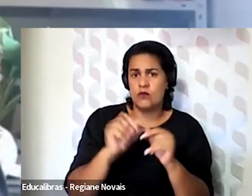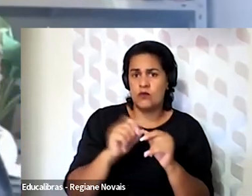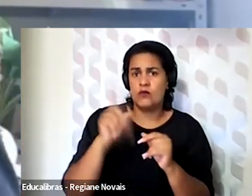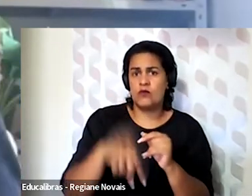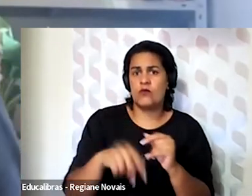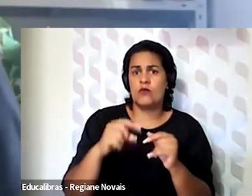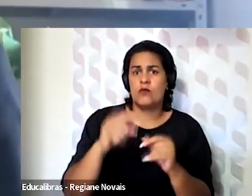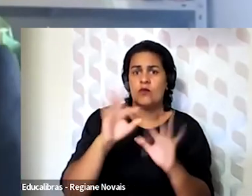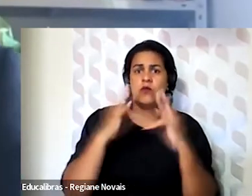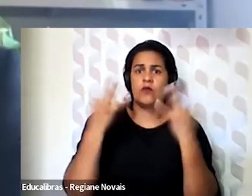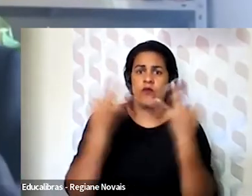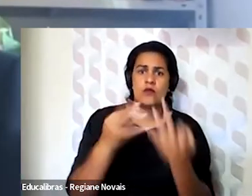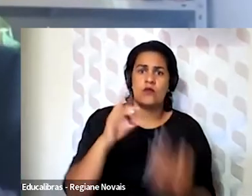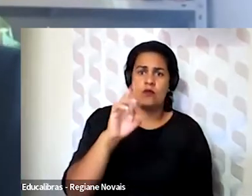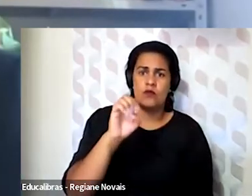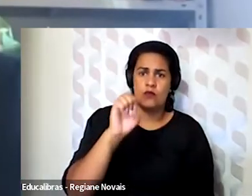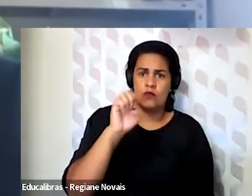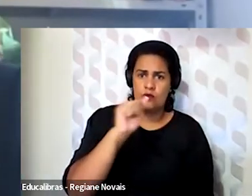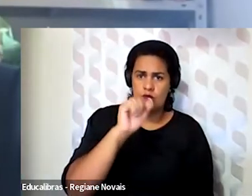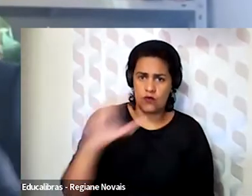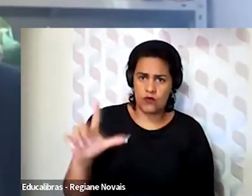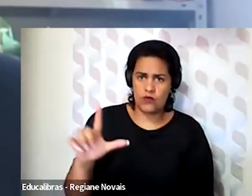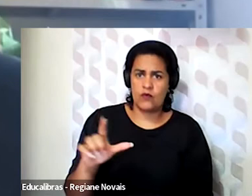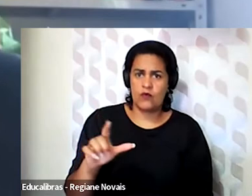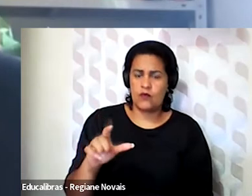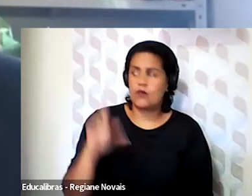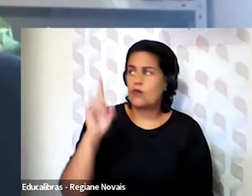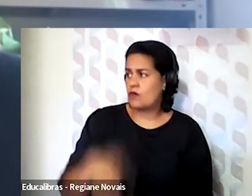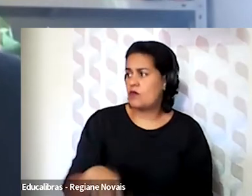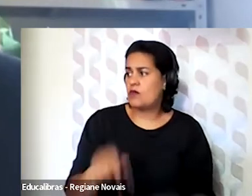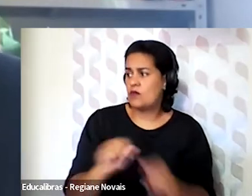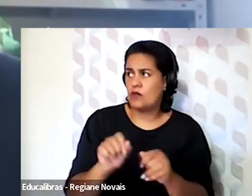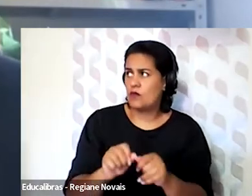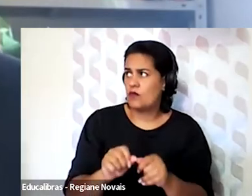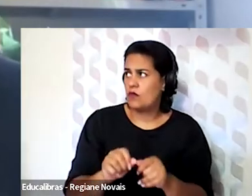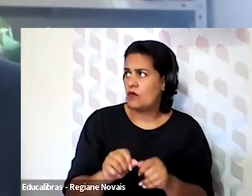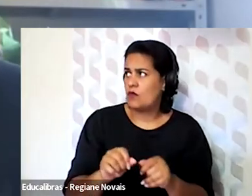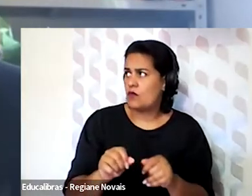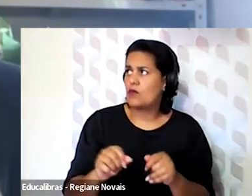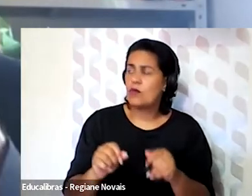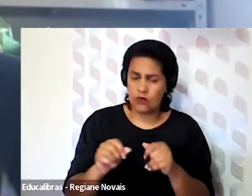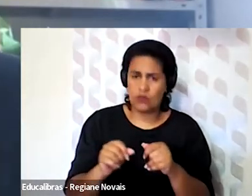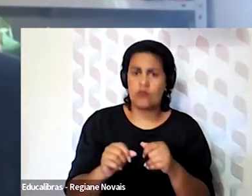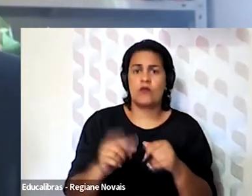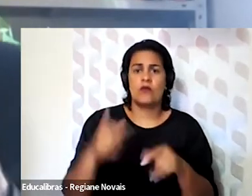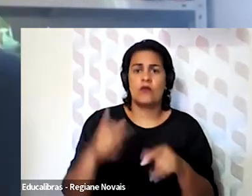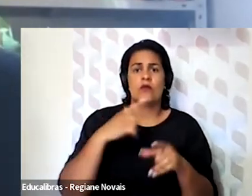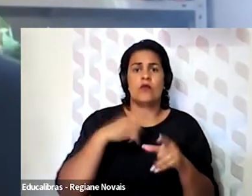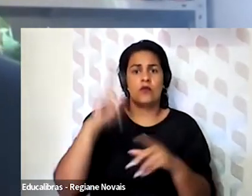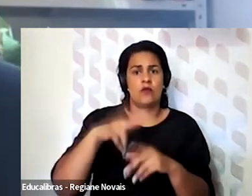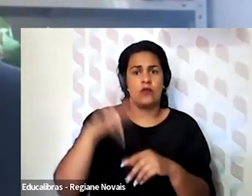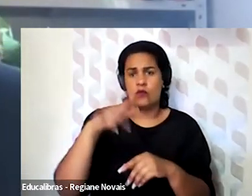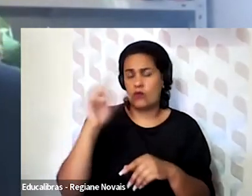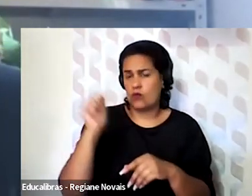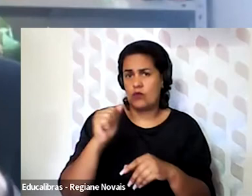e proclamou a República no Brasil. A República no Brasil foi proclamada por um golpe militar, certo? Nunca foi uma república de verdade. Os militares nunca